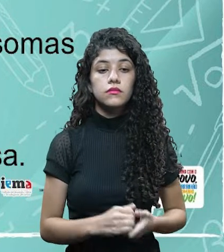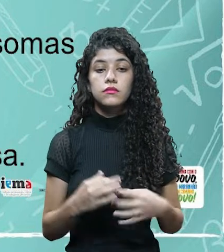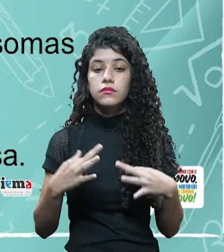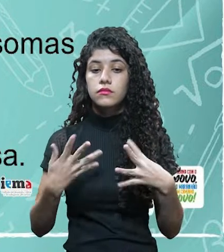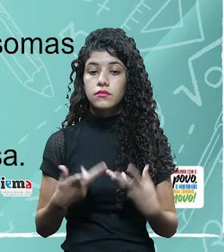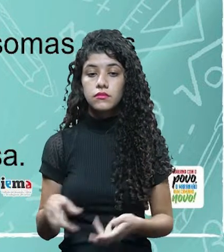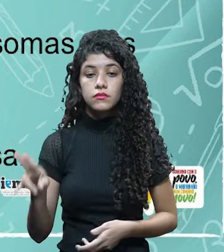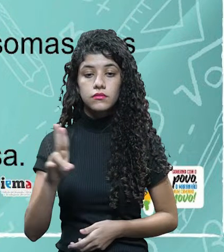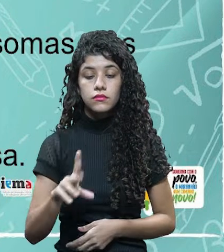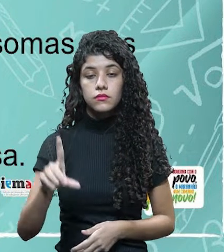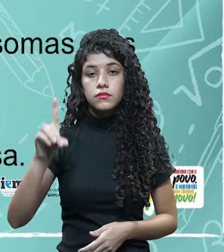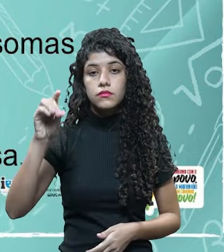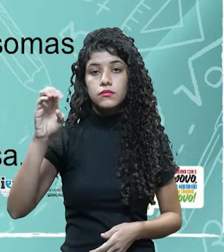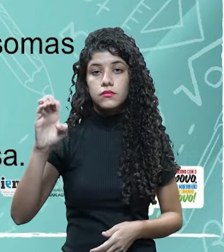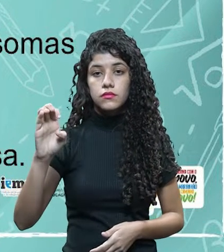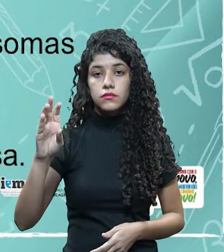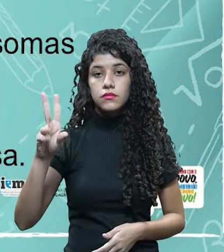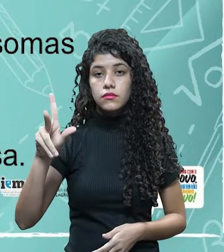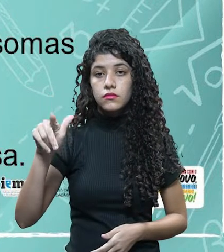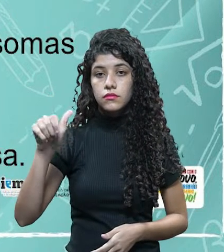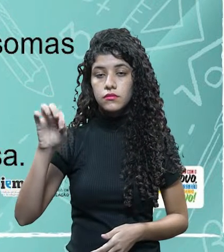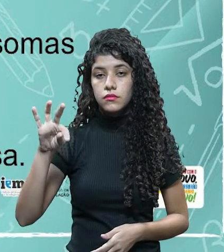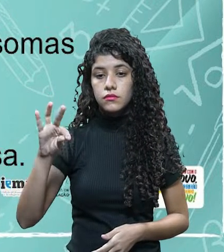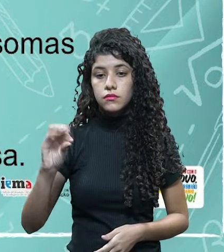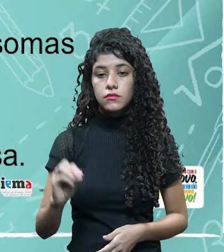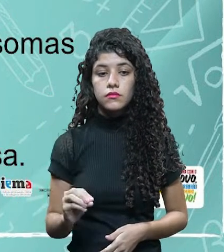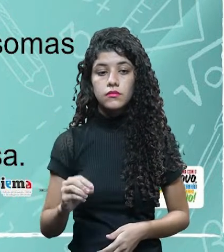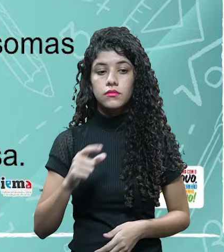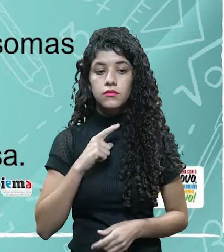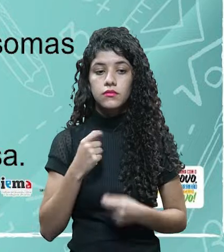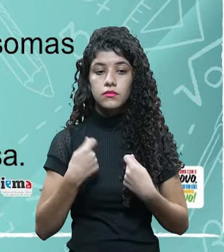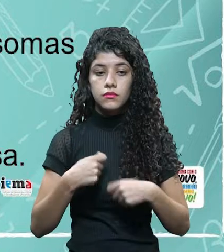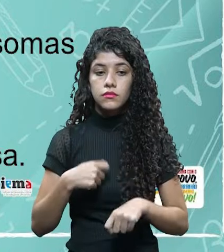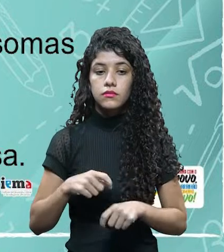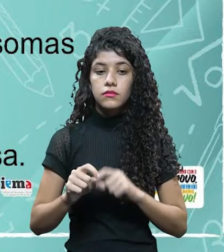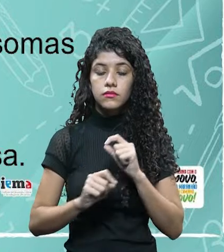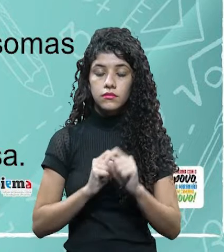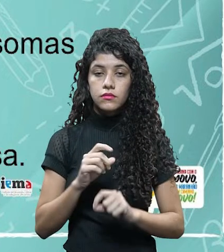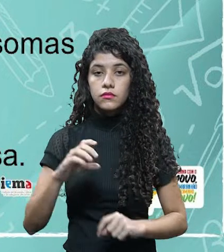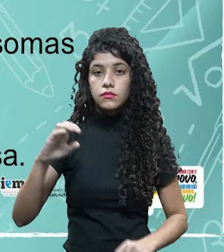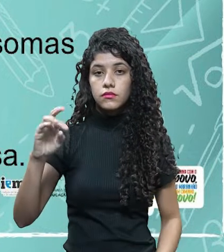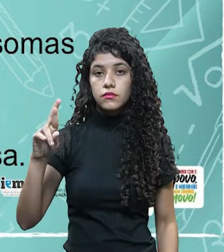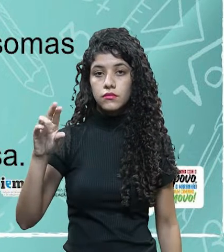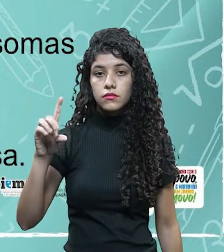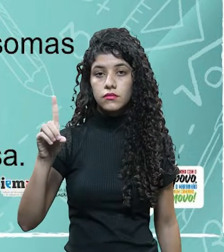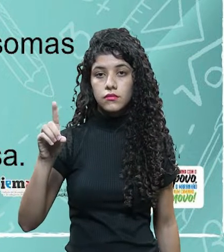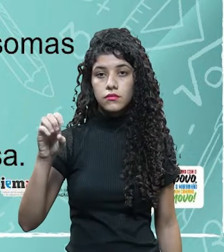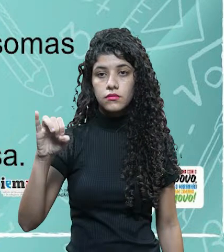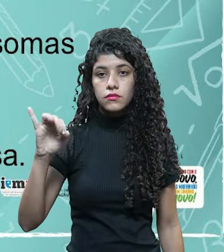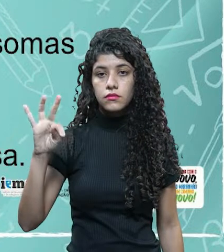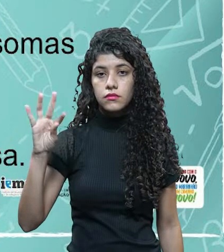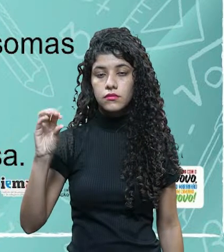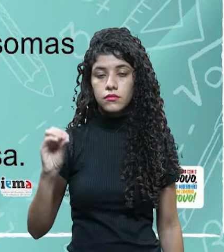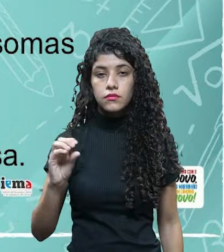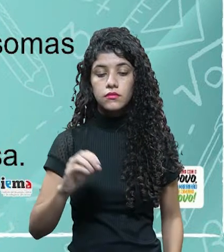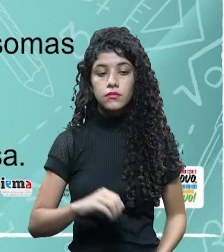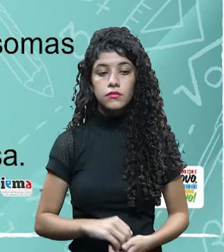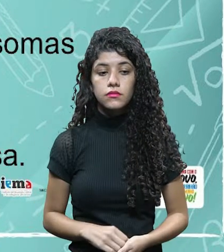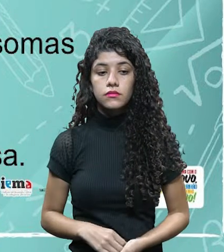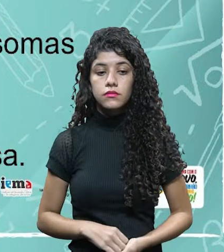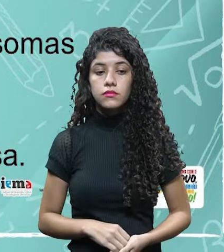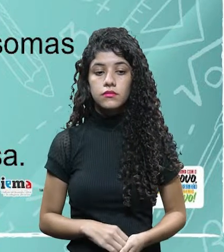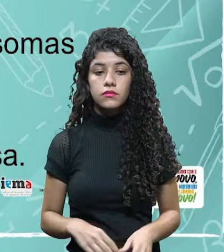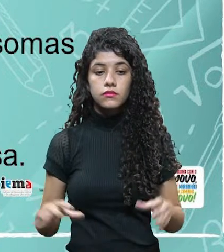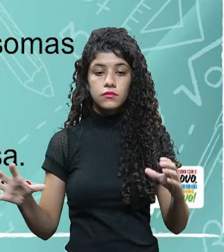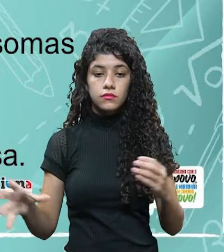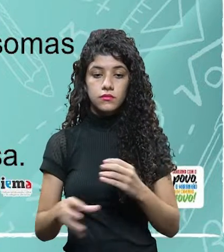outro a crédito. Todas as aplicações de recursos, os débitos, serão necessários o quê? Ter uma origem de recursos, que são os